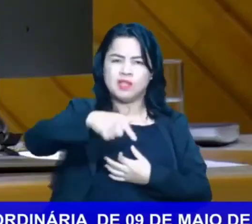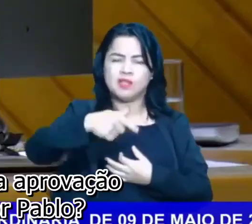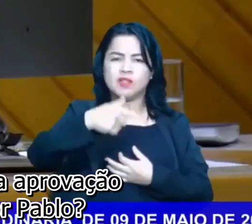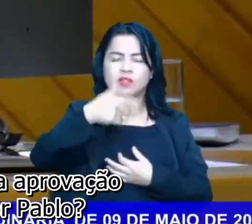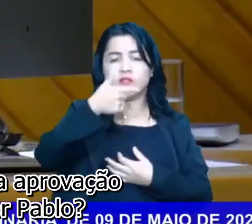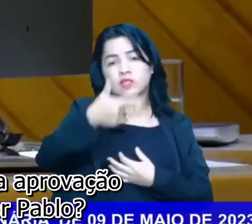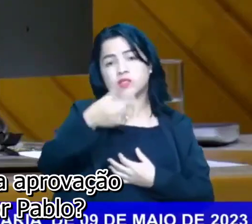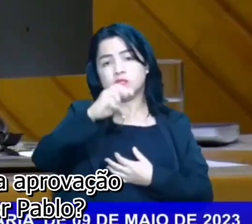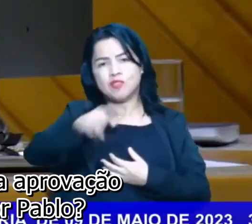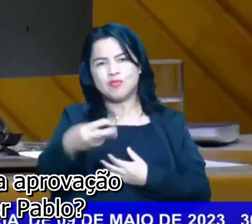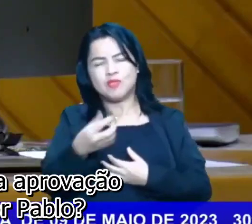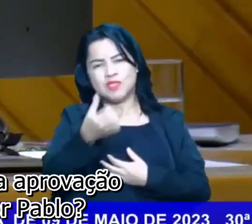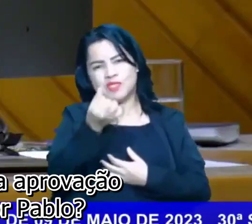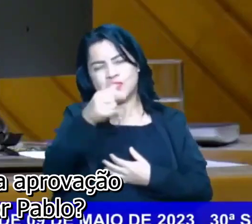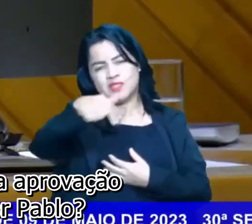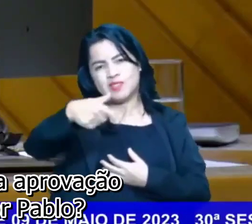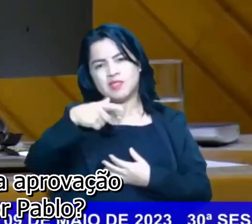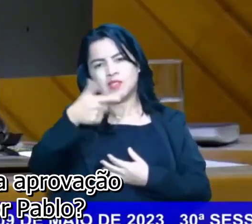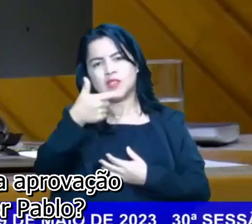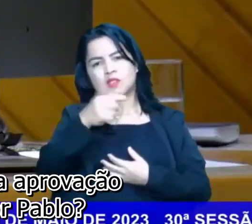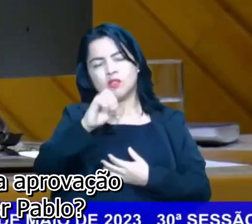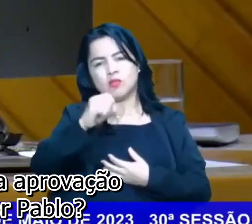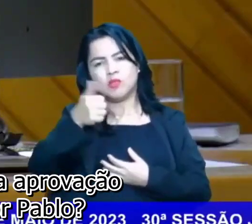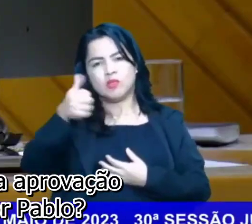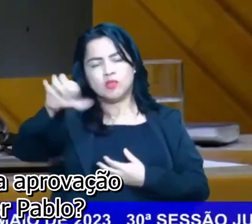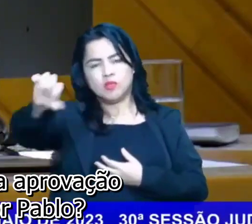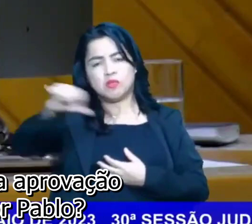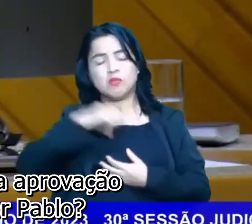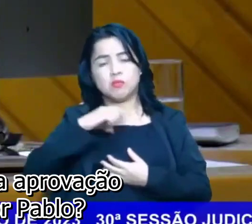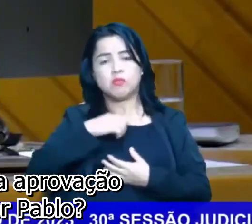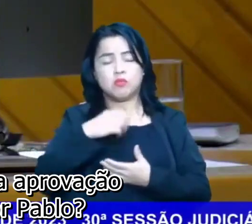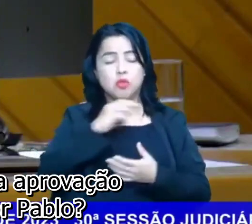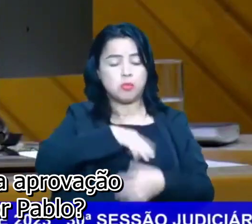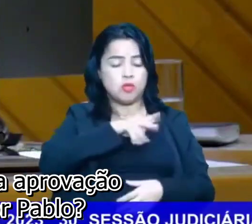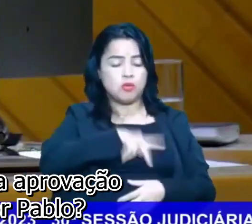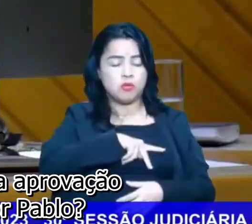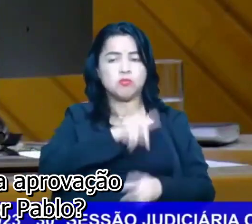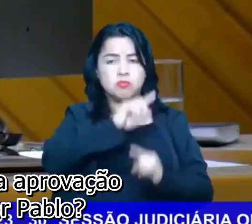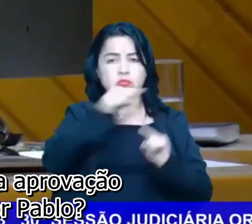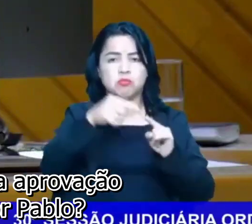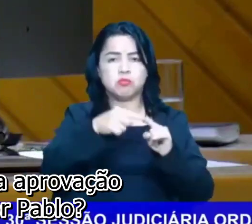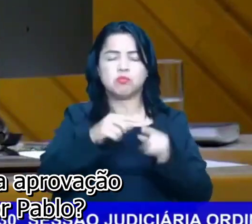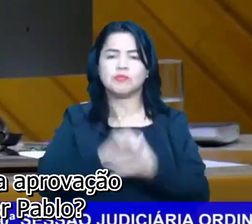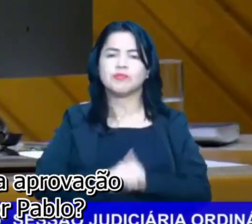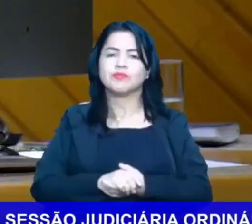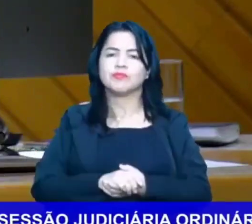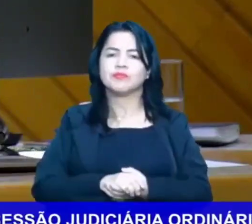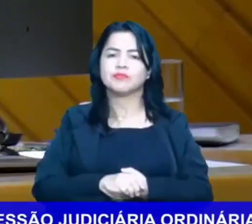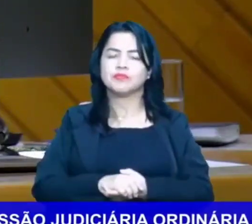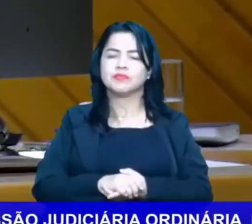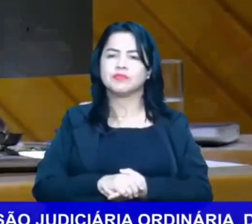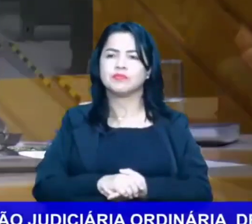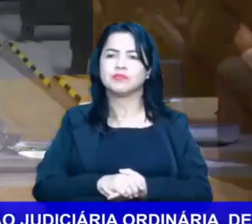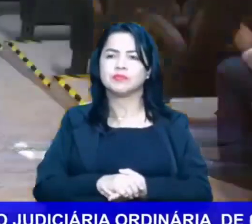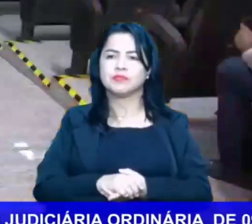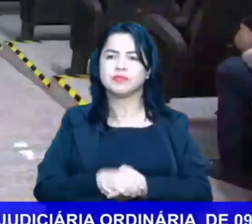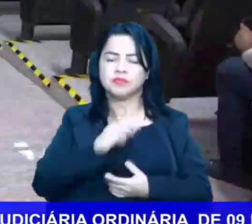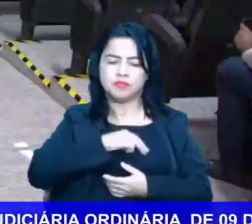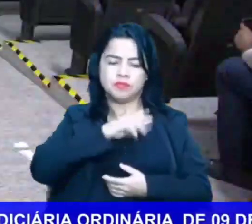23.607/2019. O Ministério Público, ao se manifestar, opinou pela aprovação com ressalva das contas. É o relatório. Doutor Pablo.